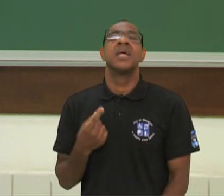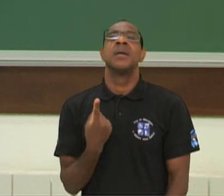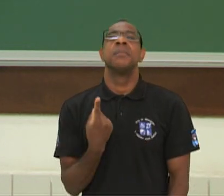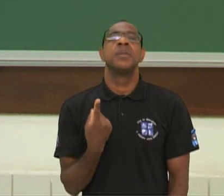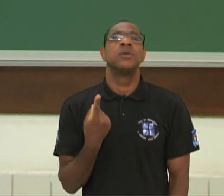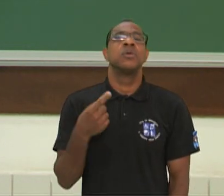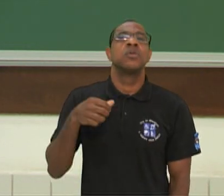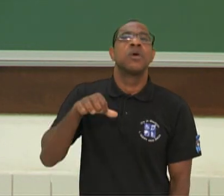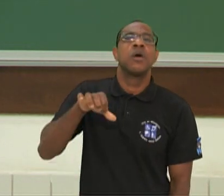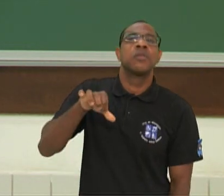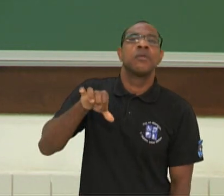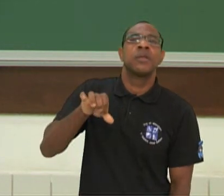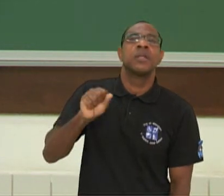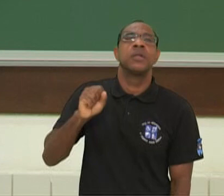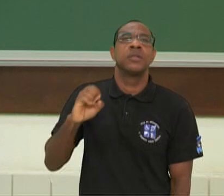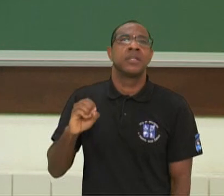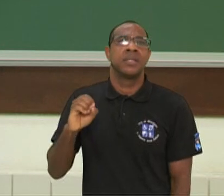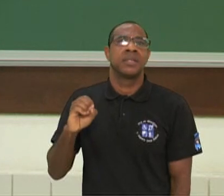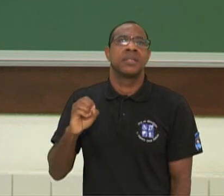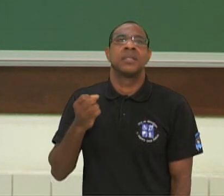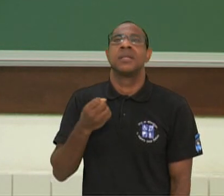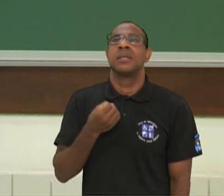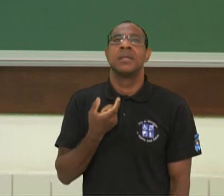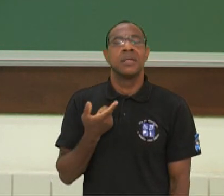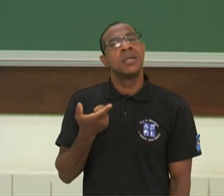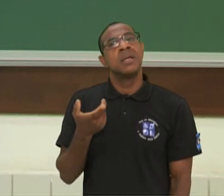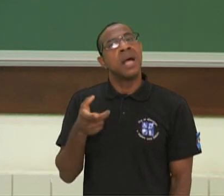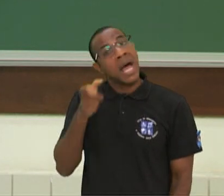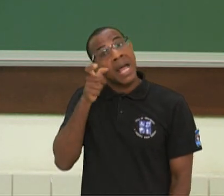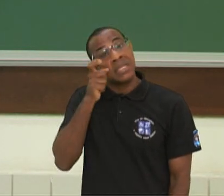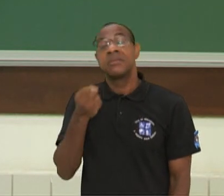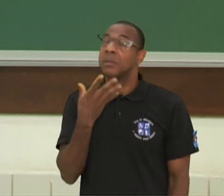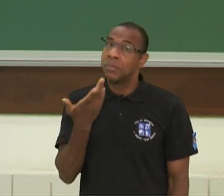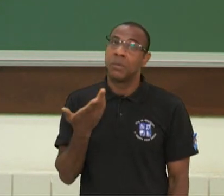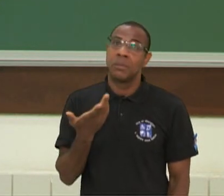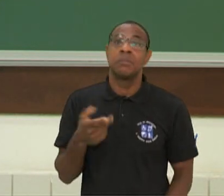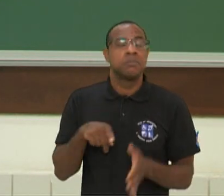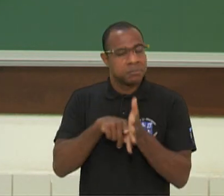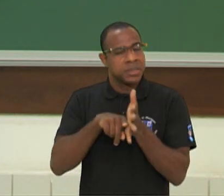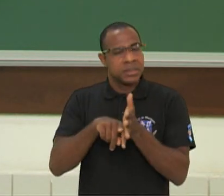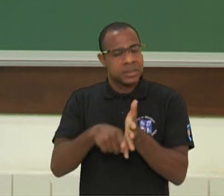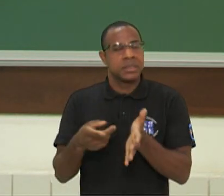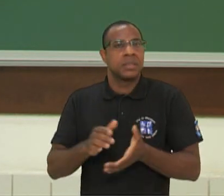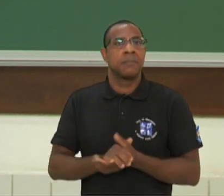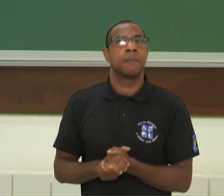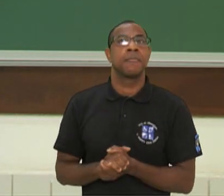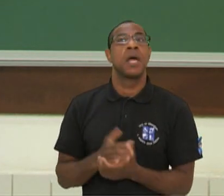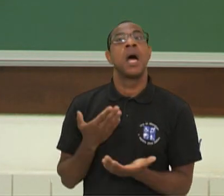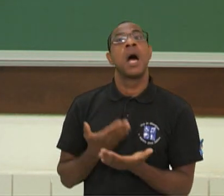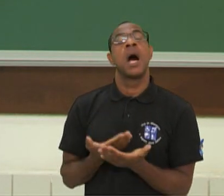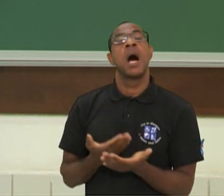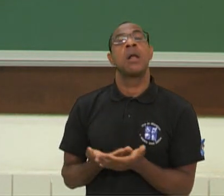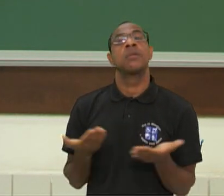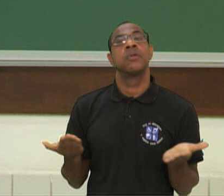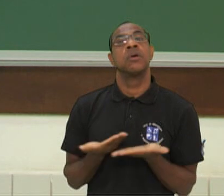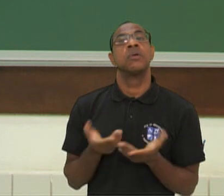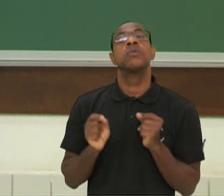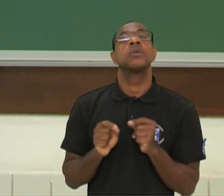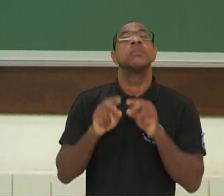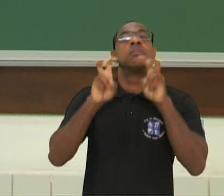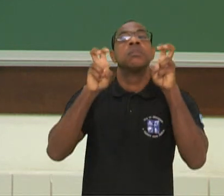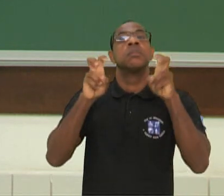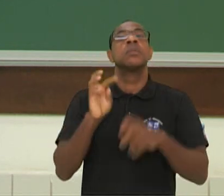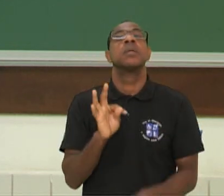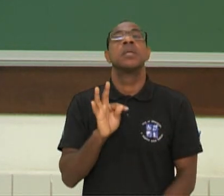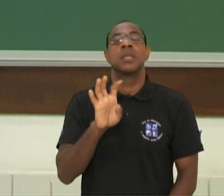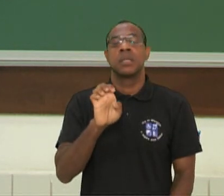1980. Então, é uma dica de filme para conhecer um pouco melhor sobre esse esporte. Bem, a aula de hoje então foi sobre o tênis